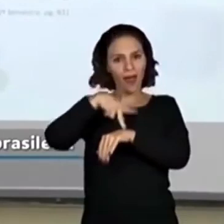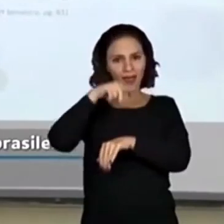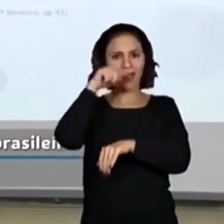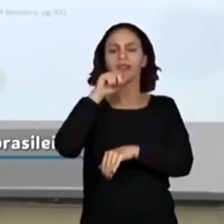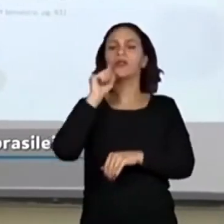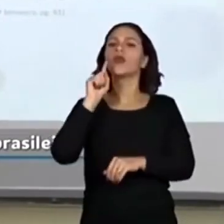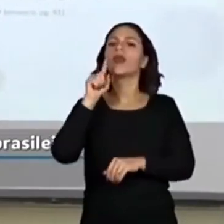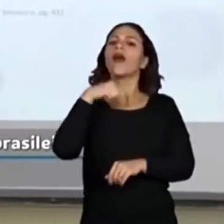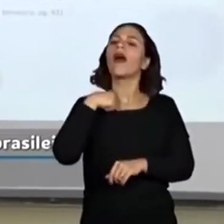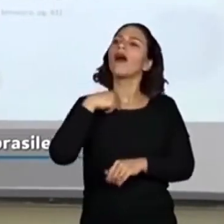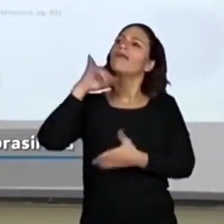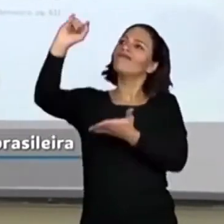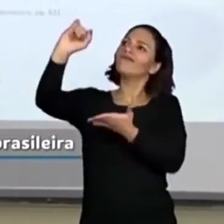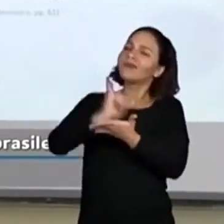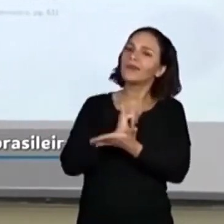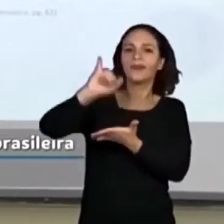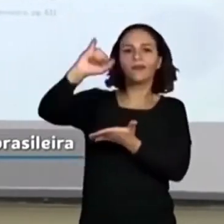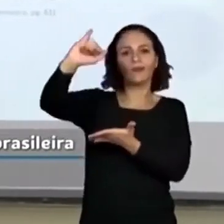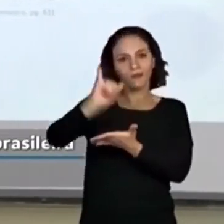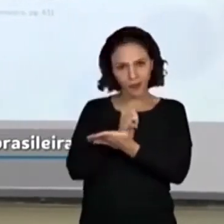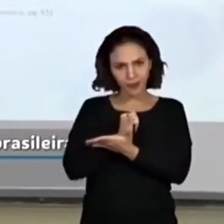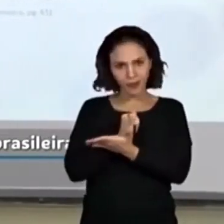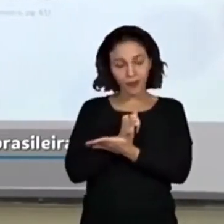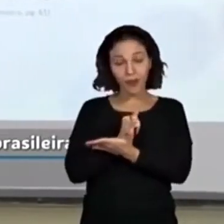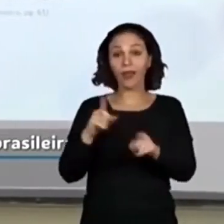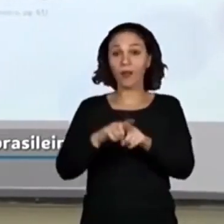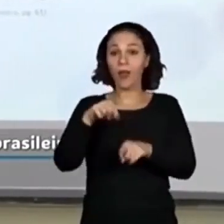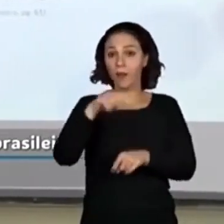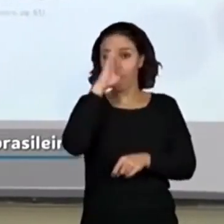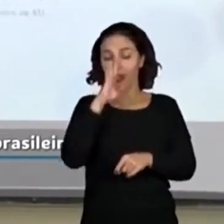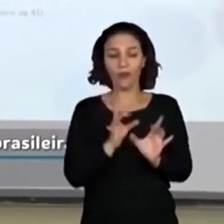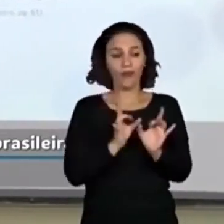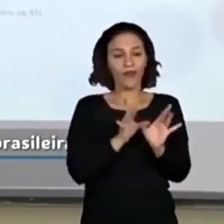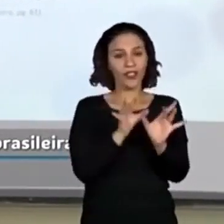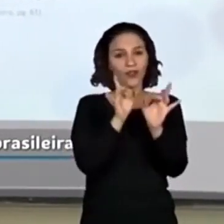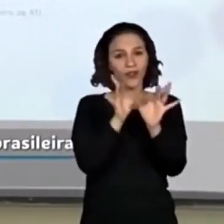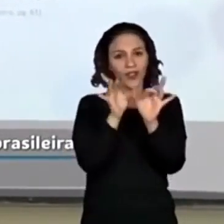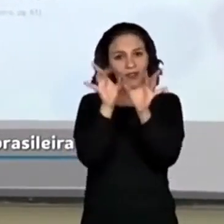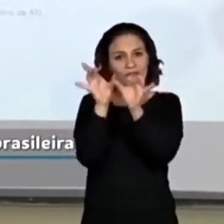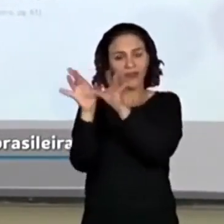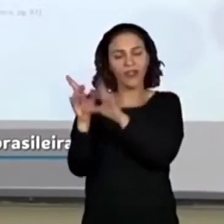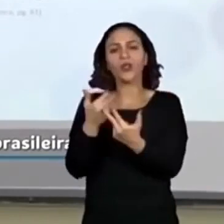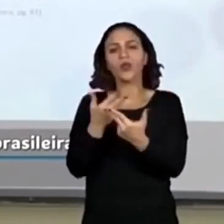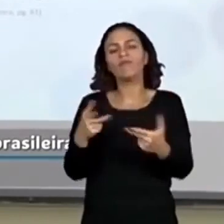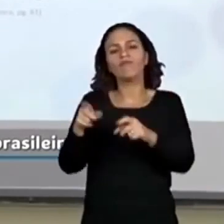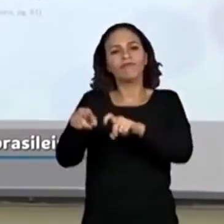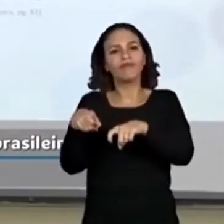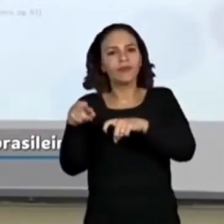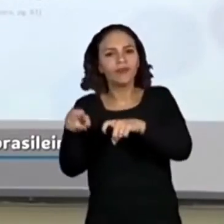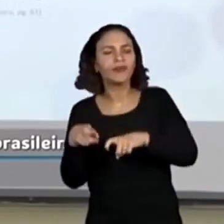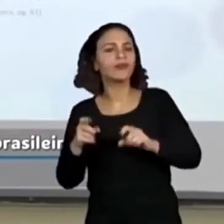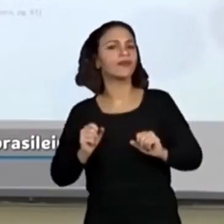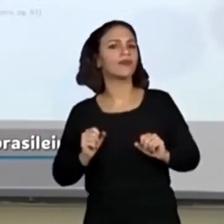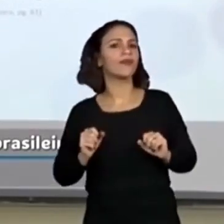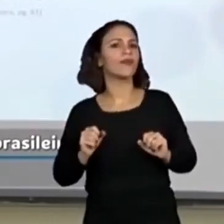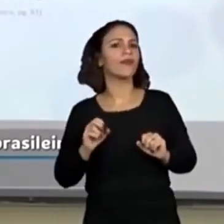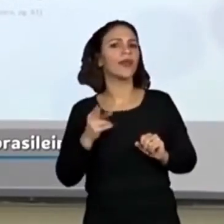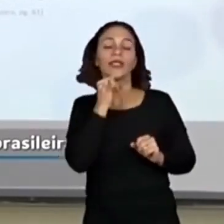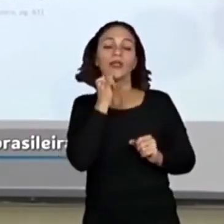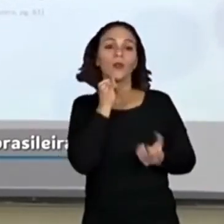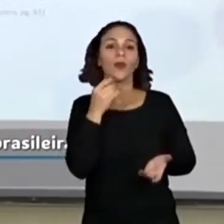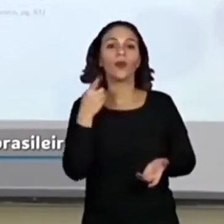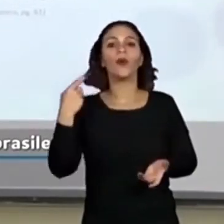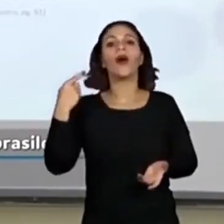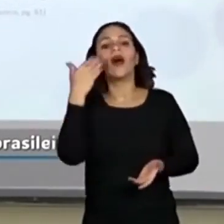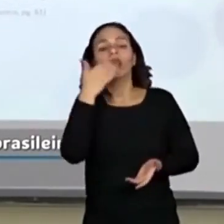Europa, e o Brasil vendia produtos agrícolas ou produtos que eram, no caso do